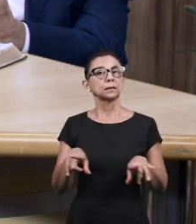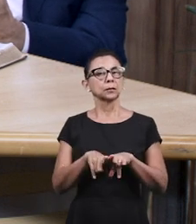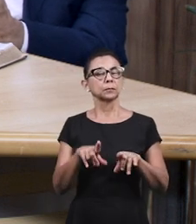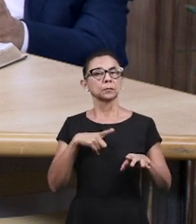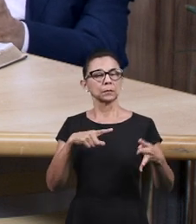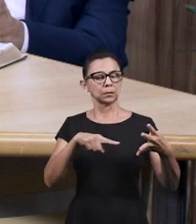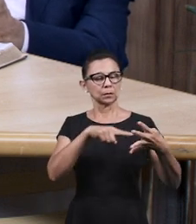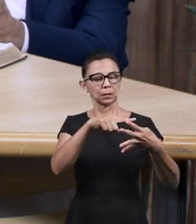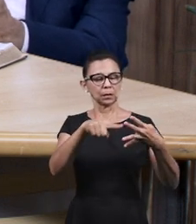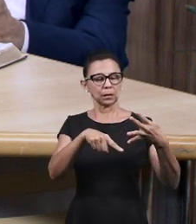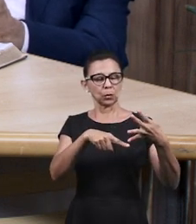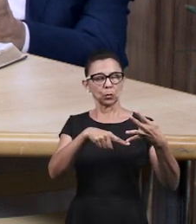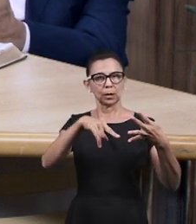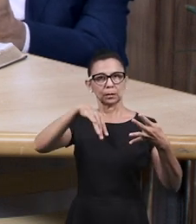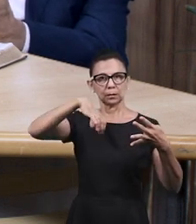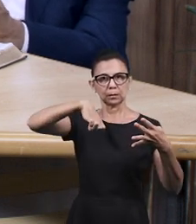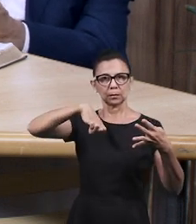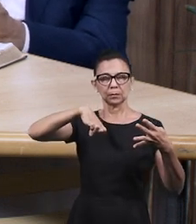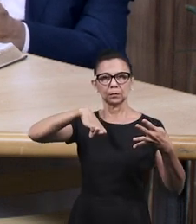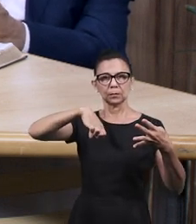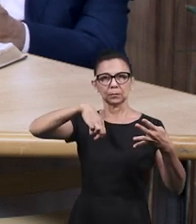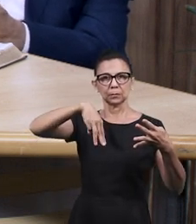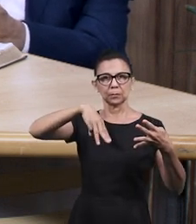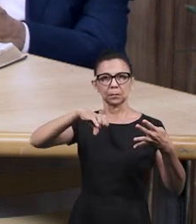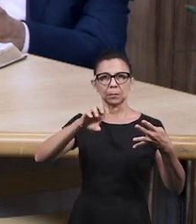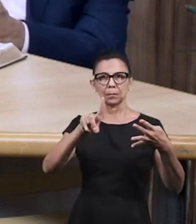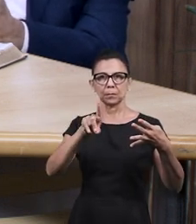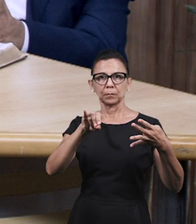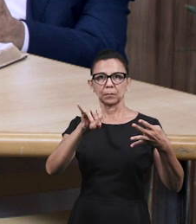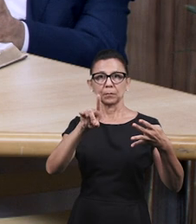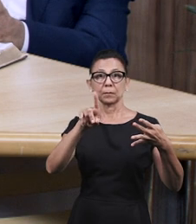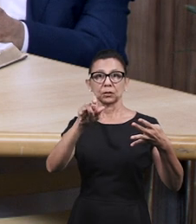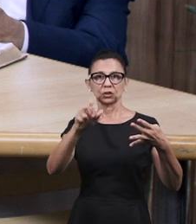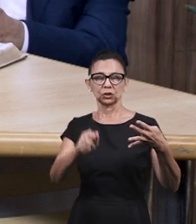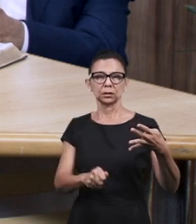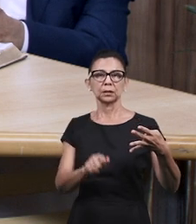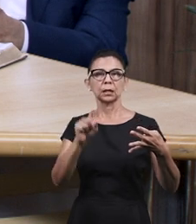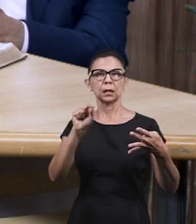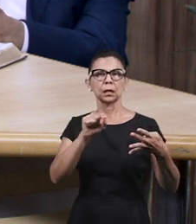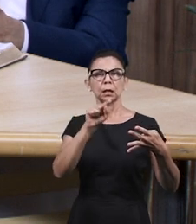das grandes características do universo criador, que é o tempo.